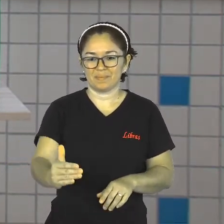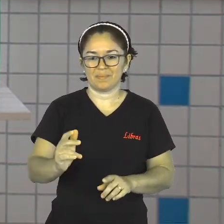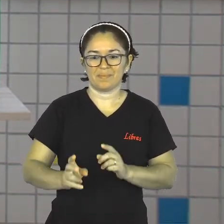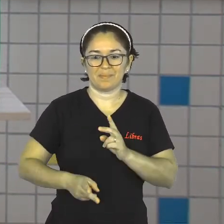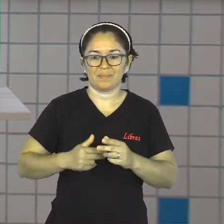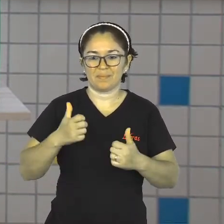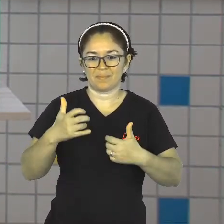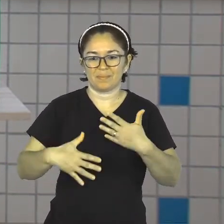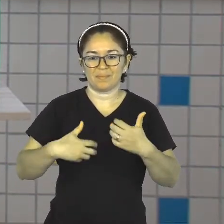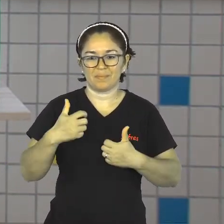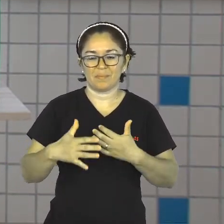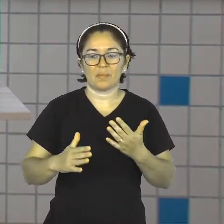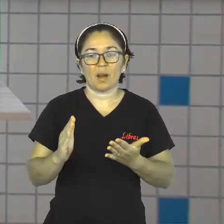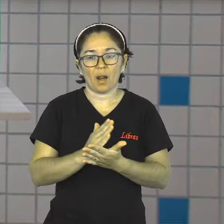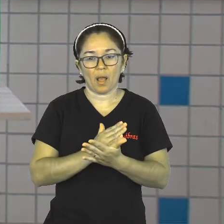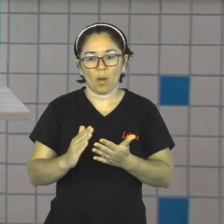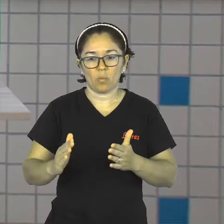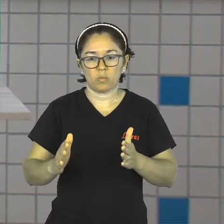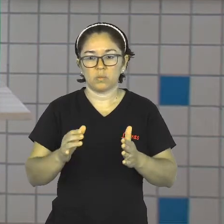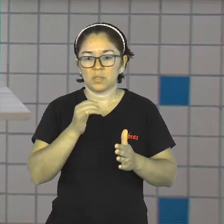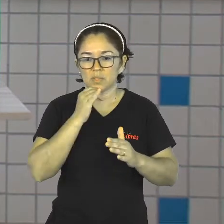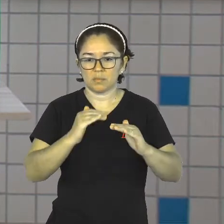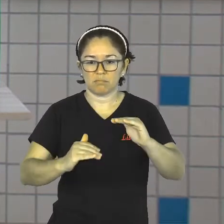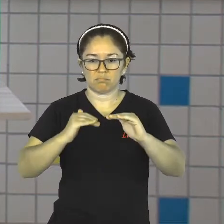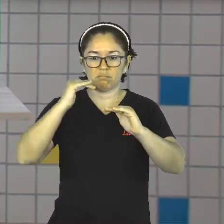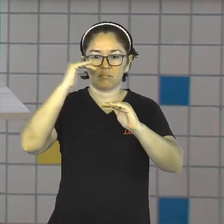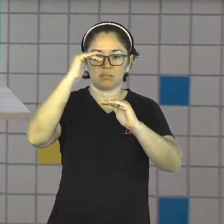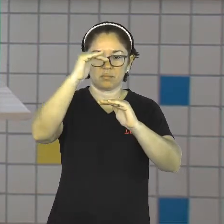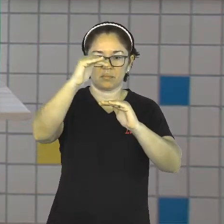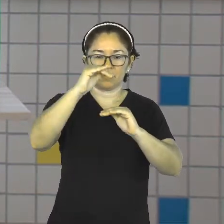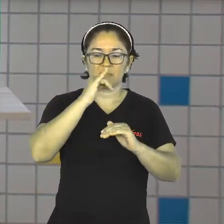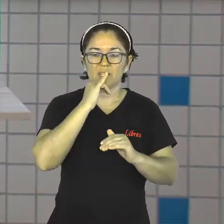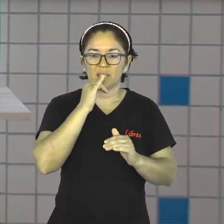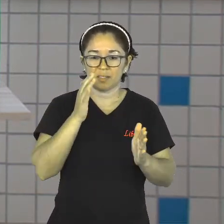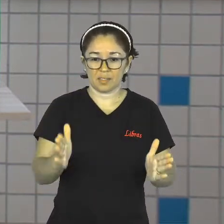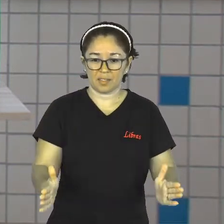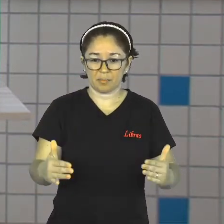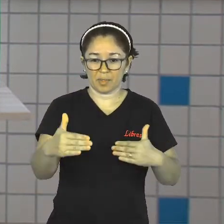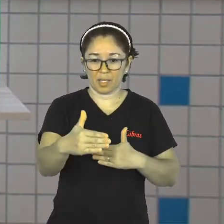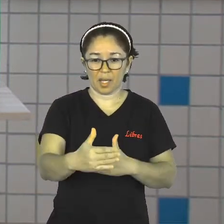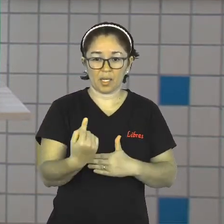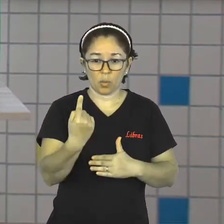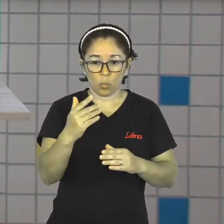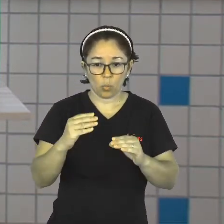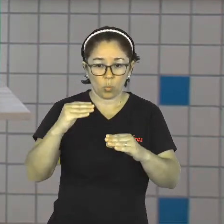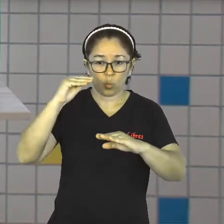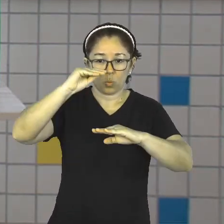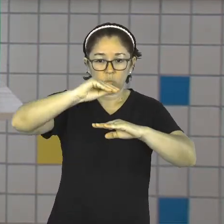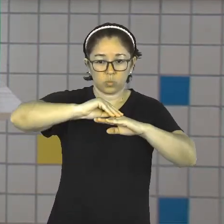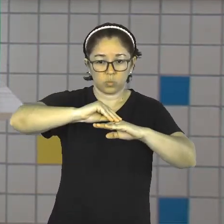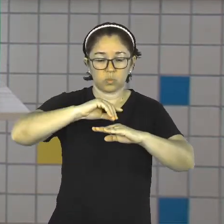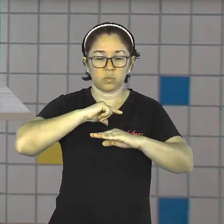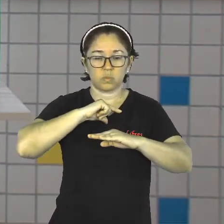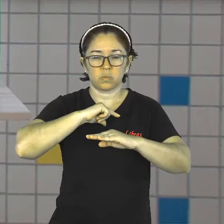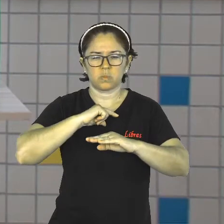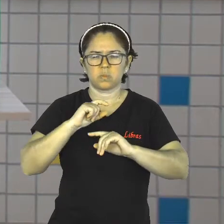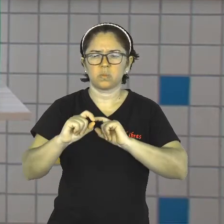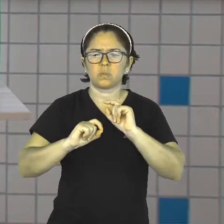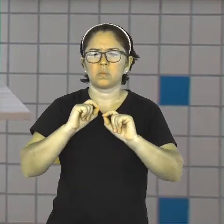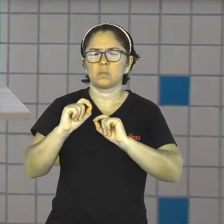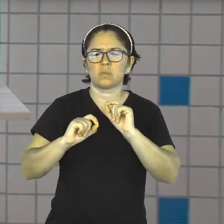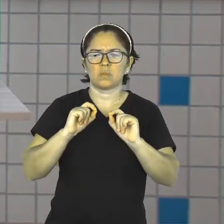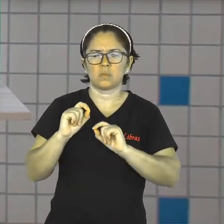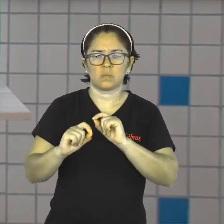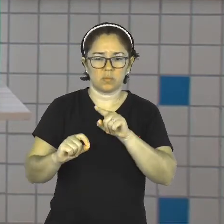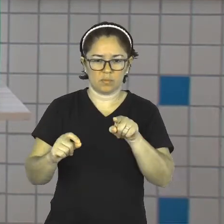que estão em cima. No caso aqui, tem uma coisa que está em cima da nossa caixa. O que que é? Vocês